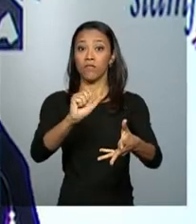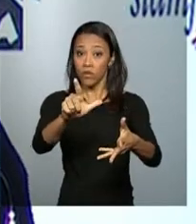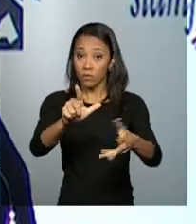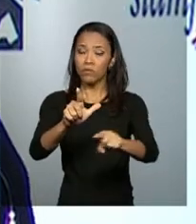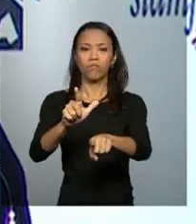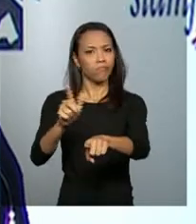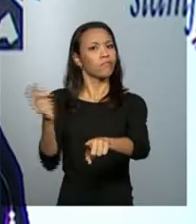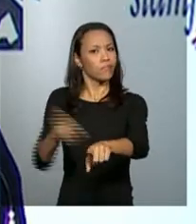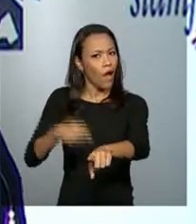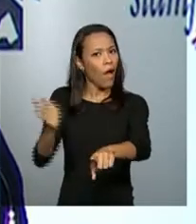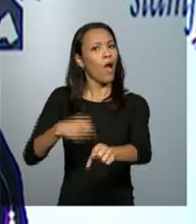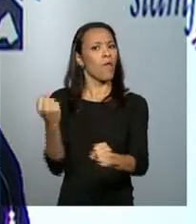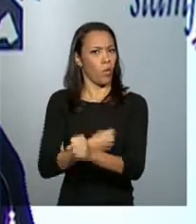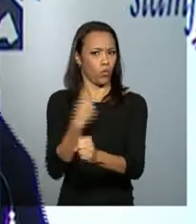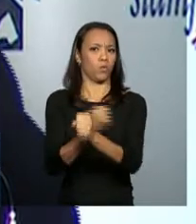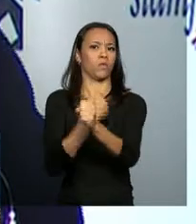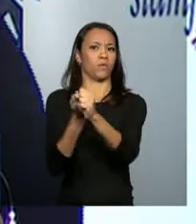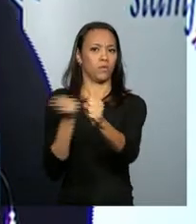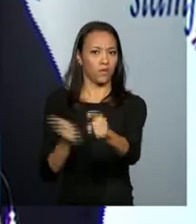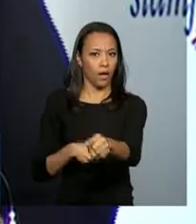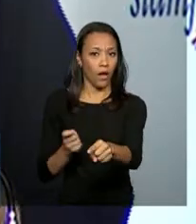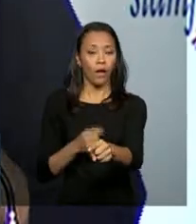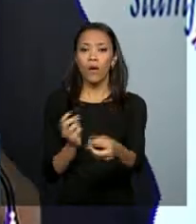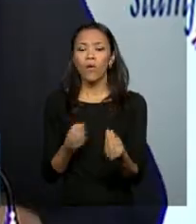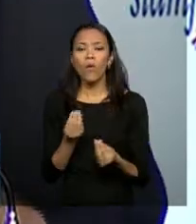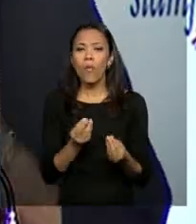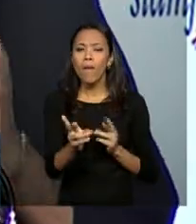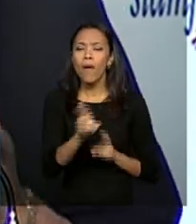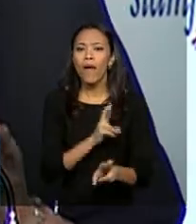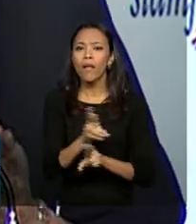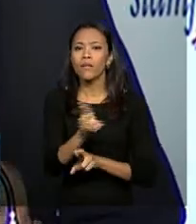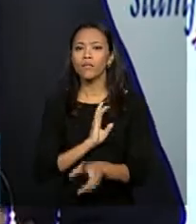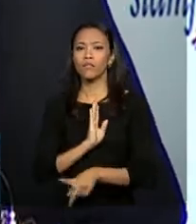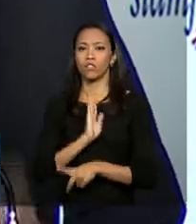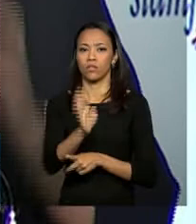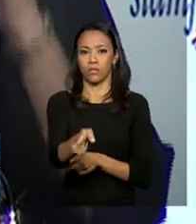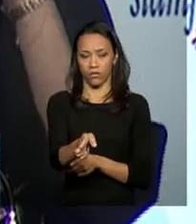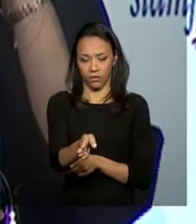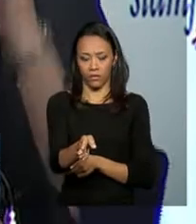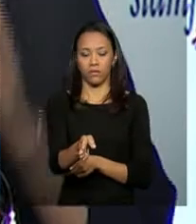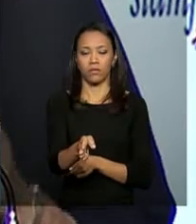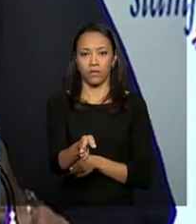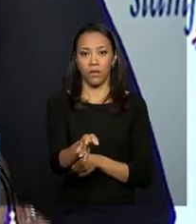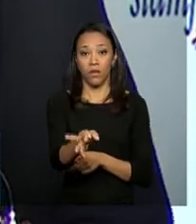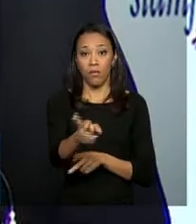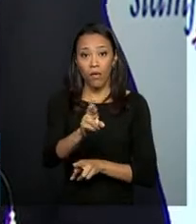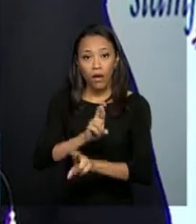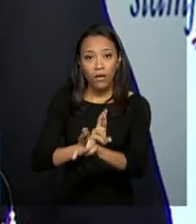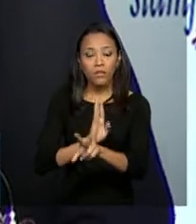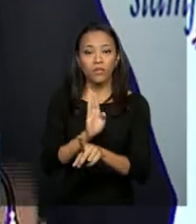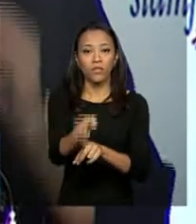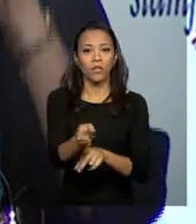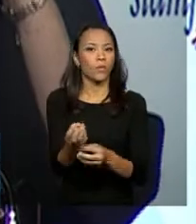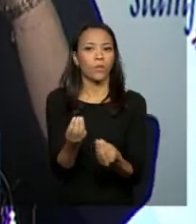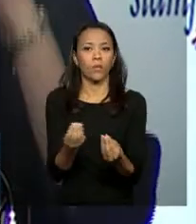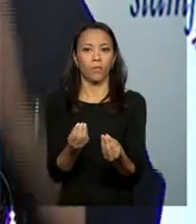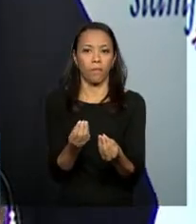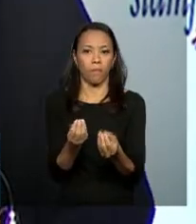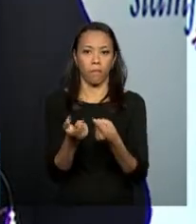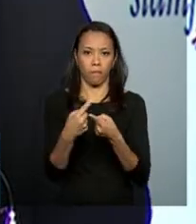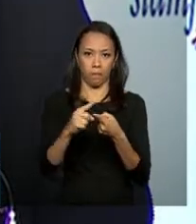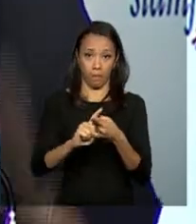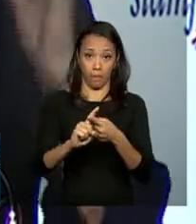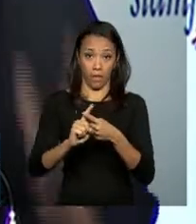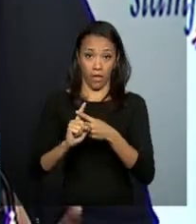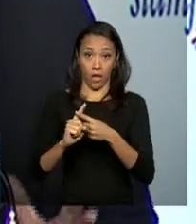de construir. Porque como é que se dá? É uma relação direta, uma relação entre a